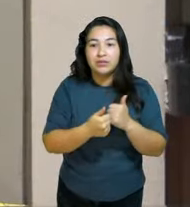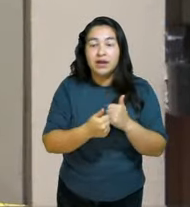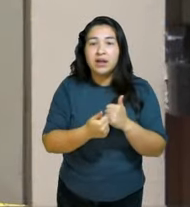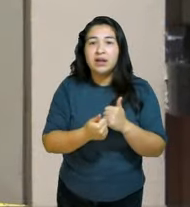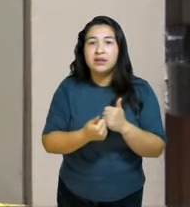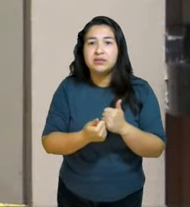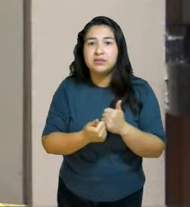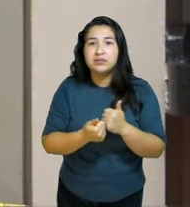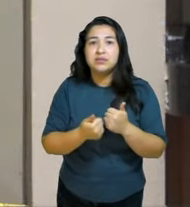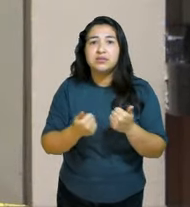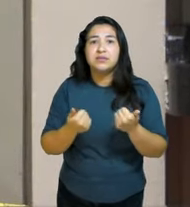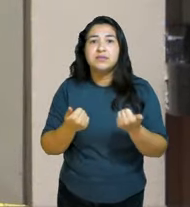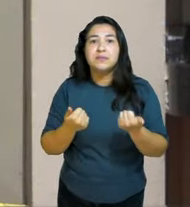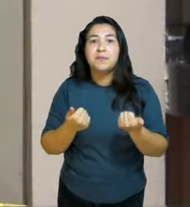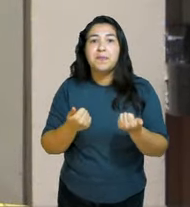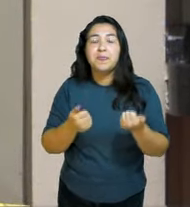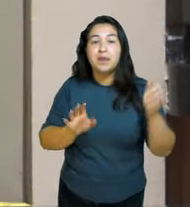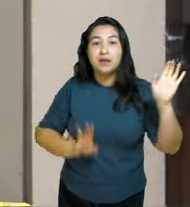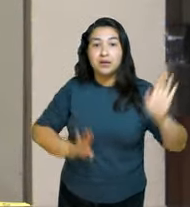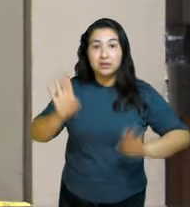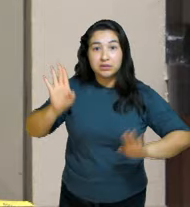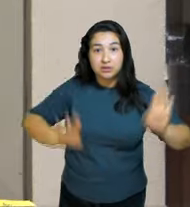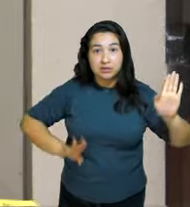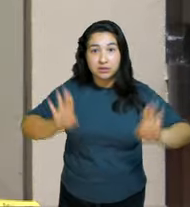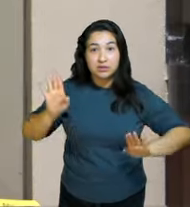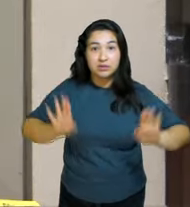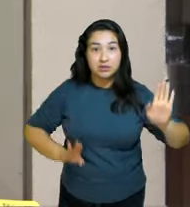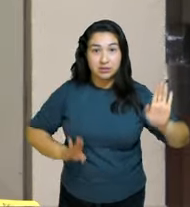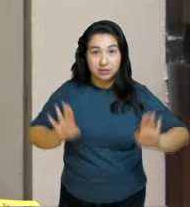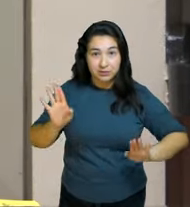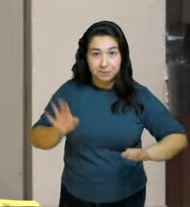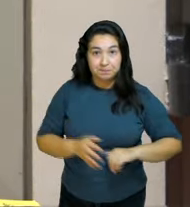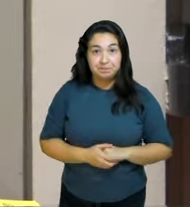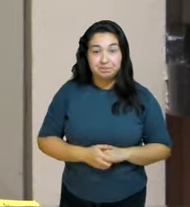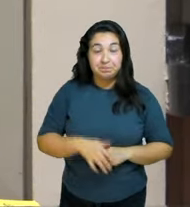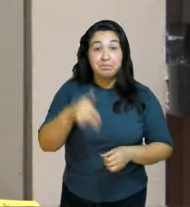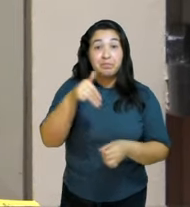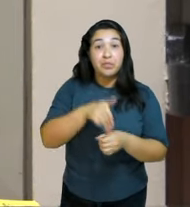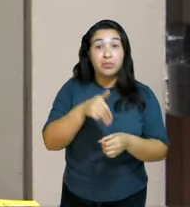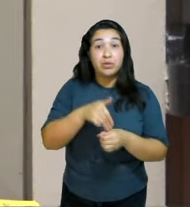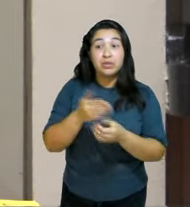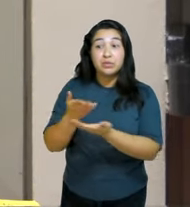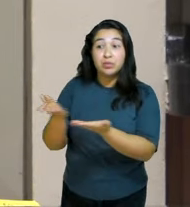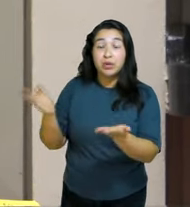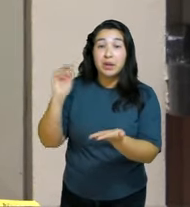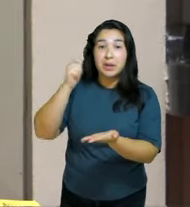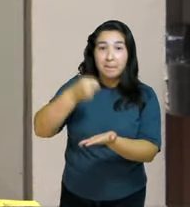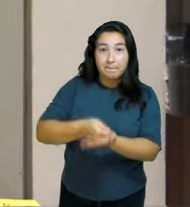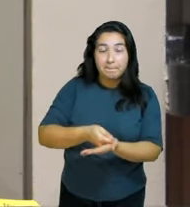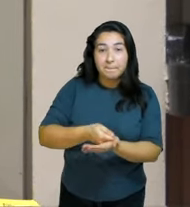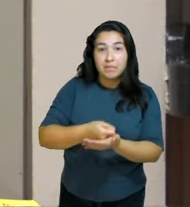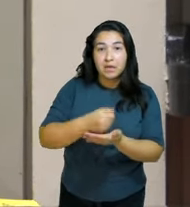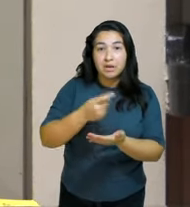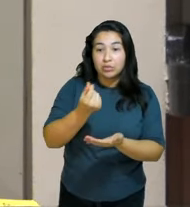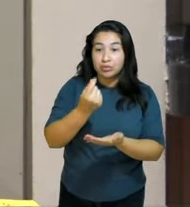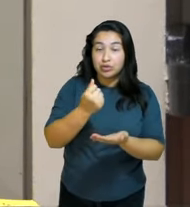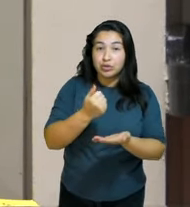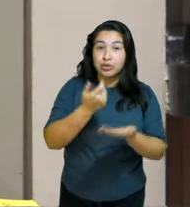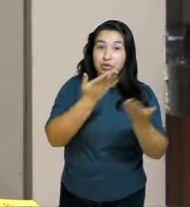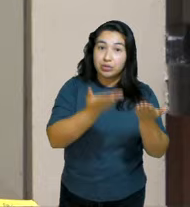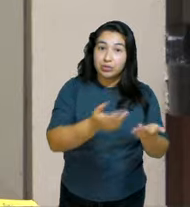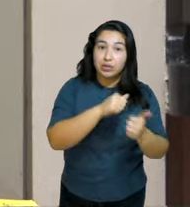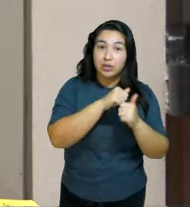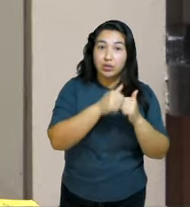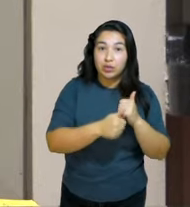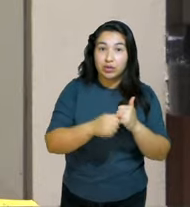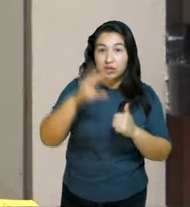cidades elas fazem suas licitações baseadas nesse calendário. Os municípios pagam bolsa atleta baseado no resultado do ano